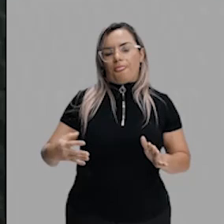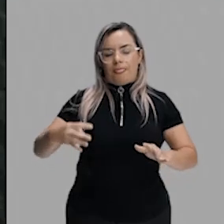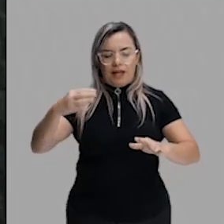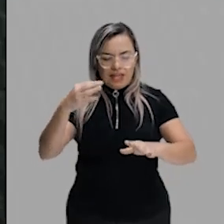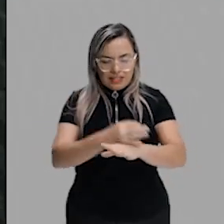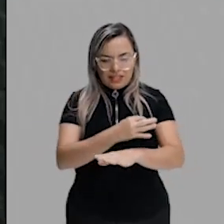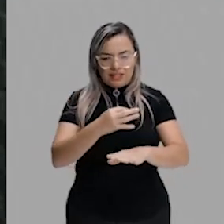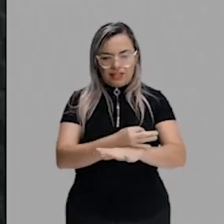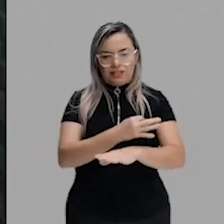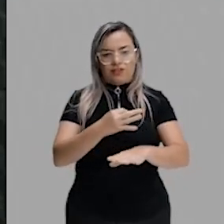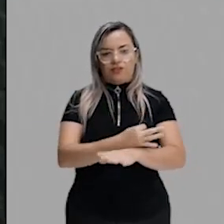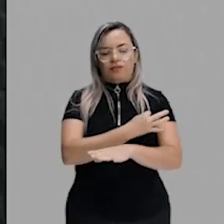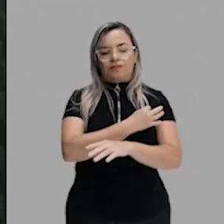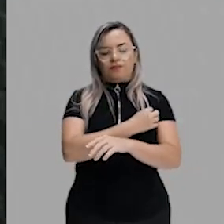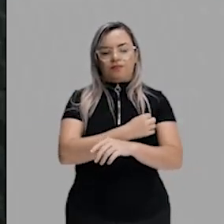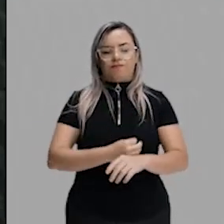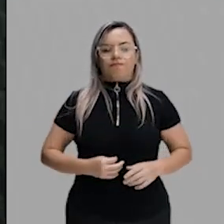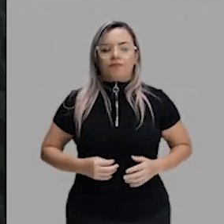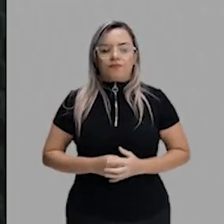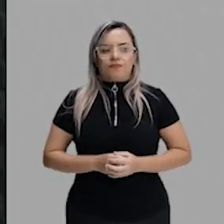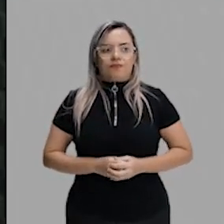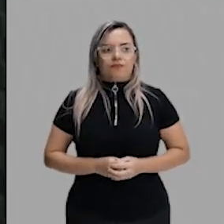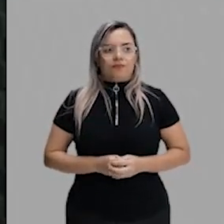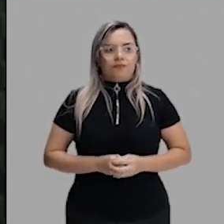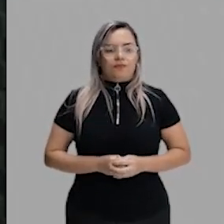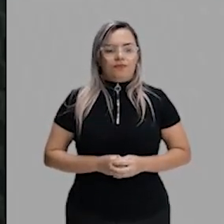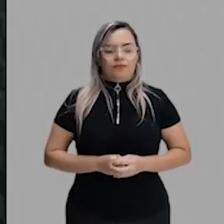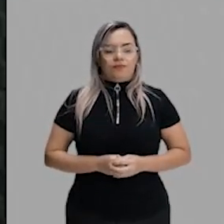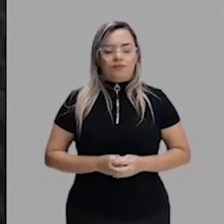resistências, certo? Então é o seguinte,